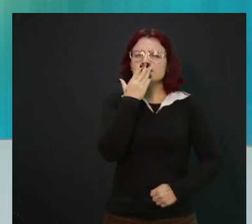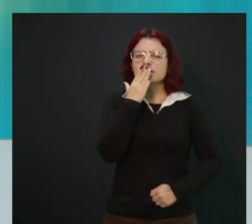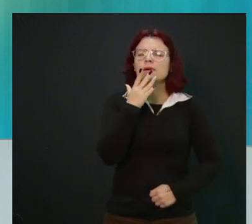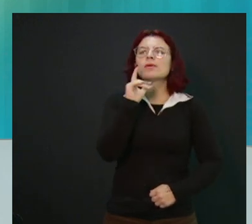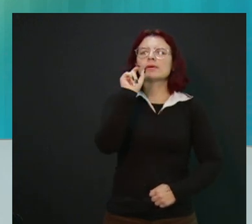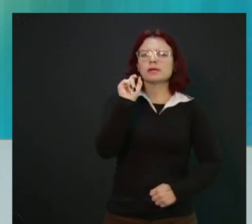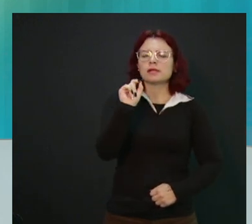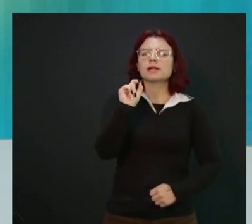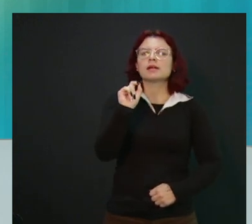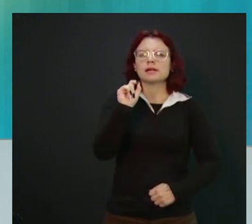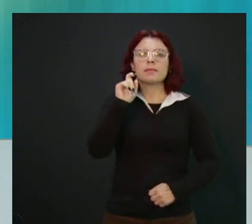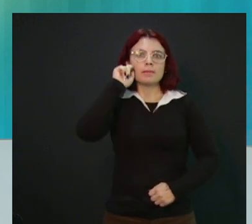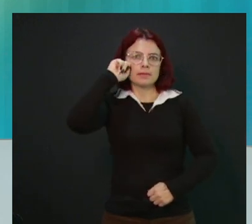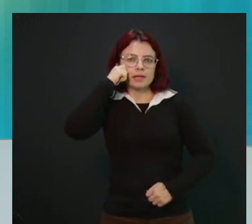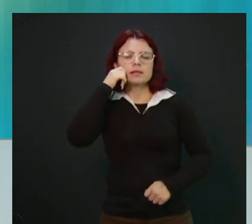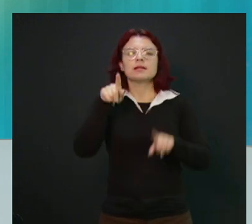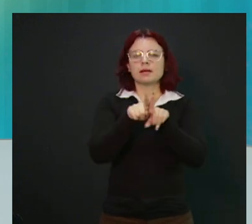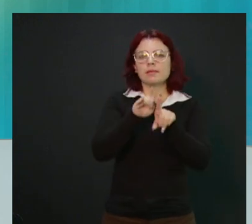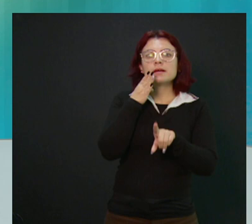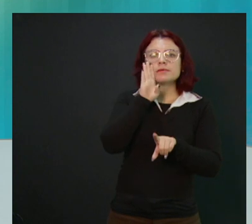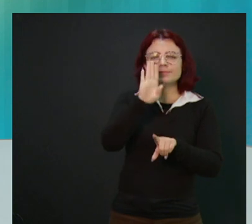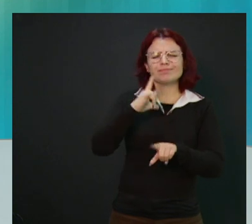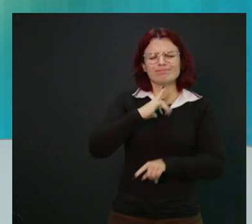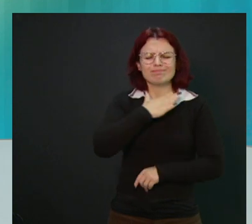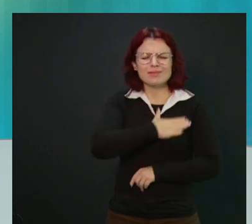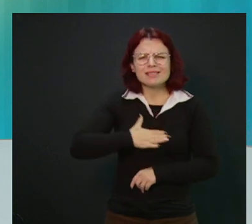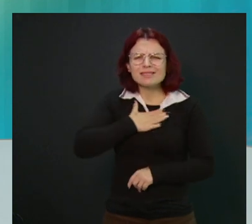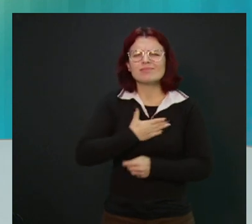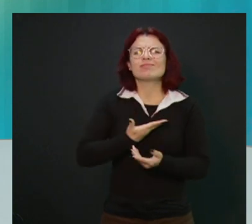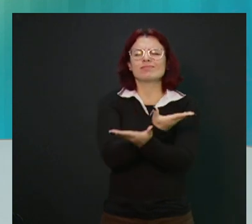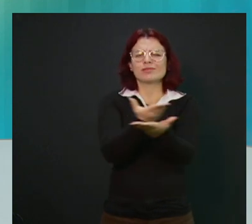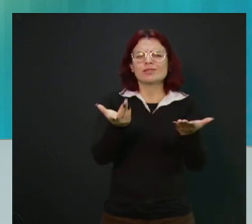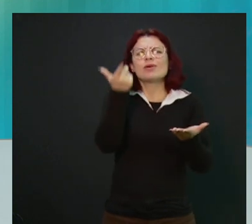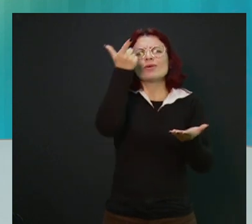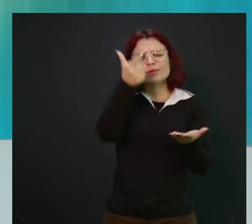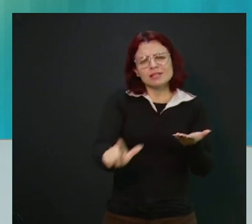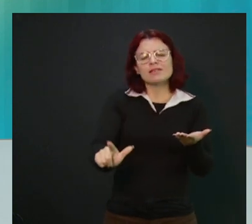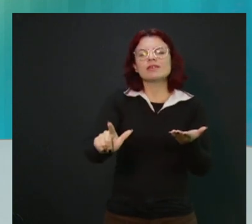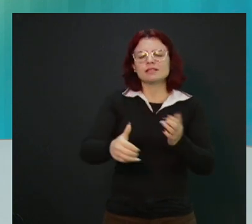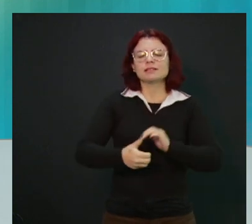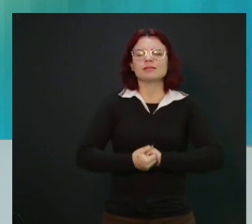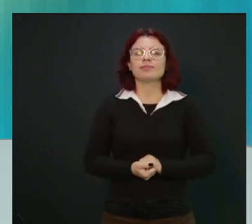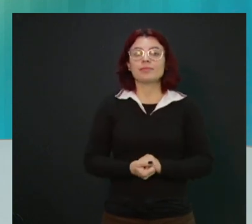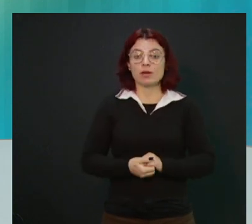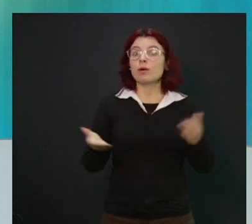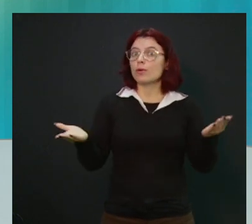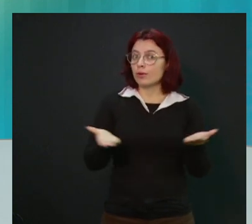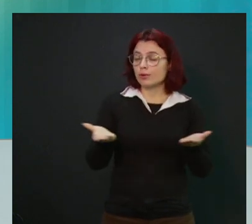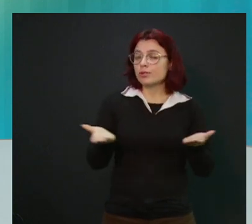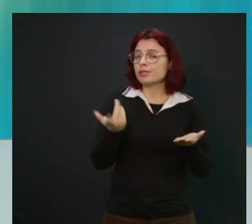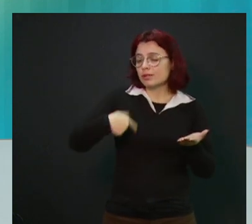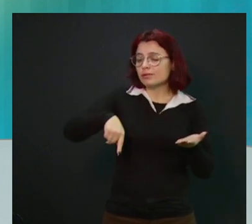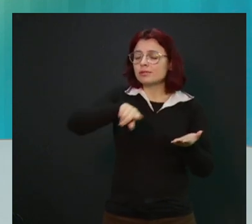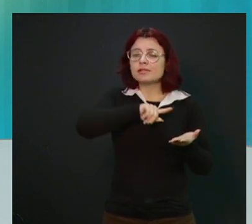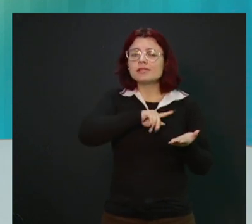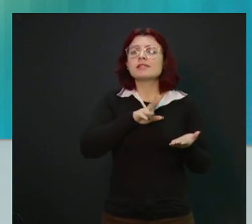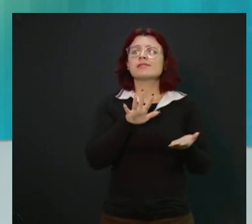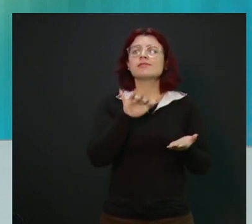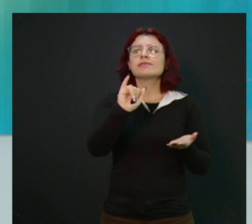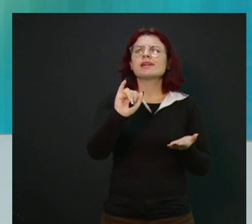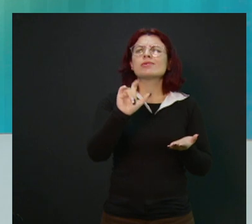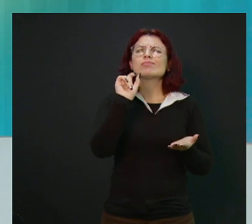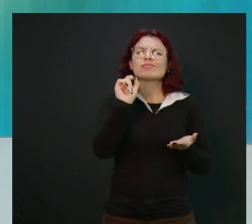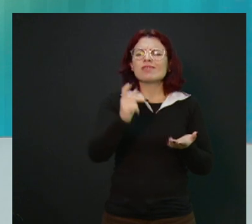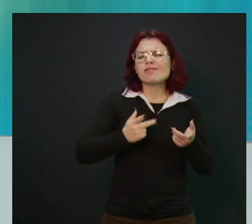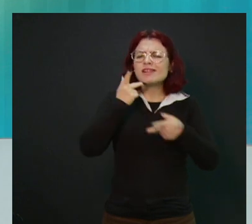azuis. É um prazer estar novamente aqui com vocês. Hoje nós iremos